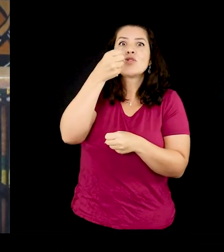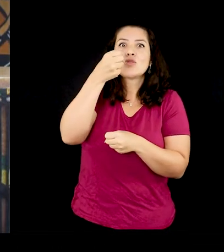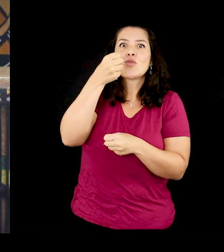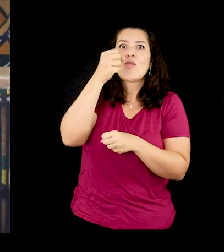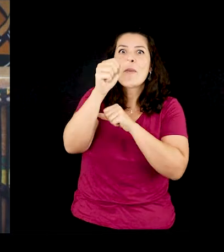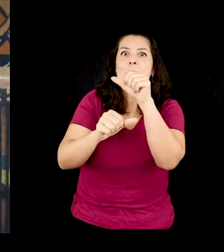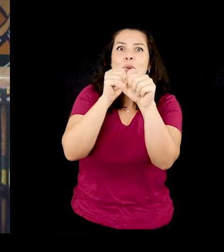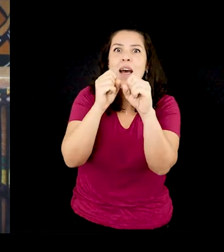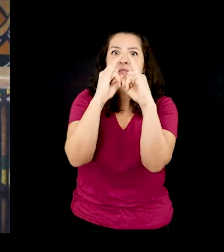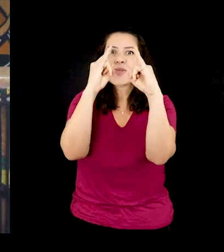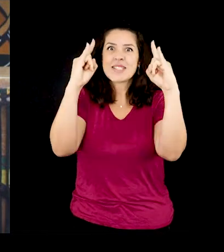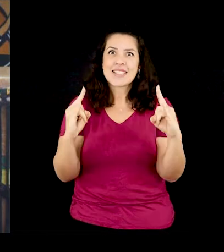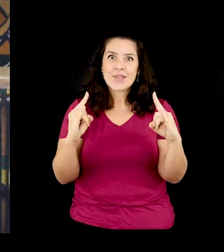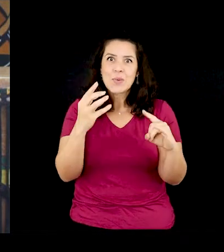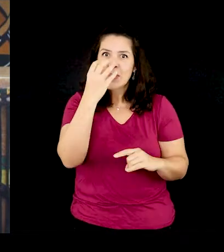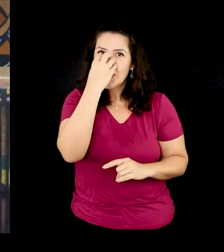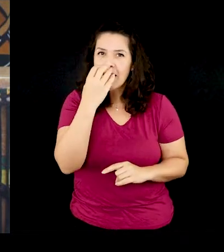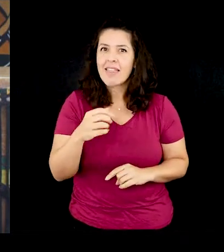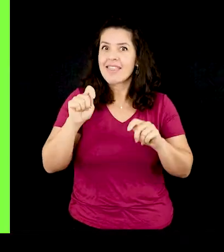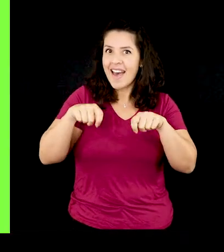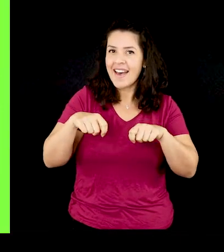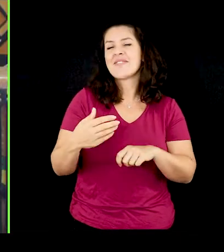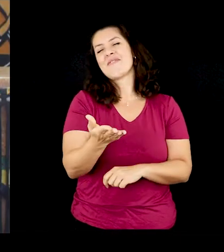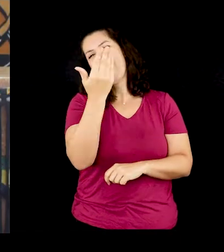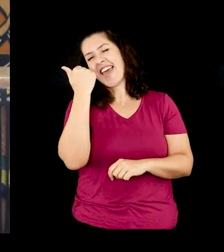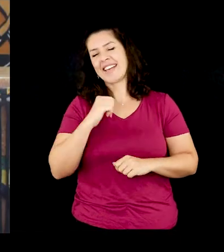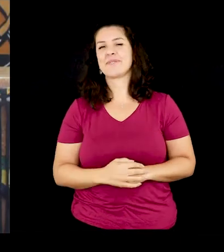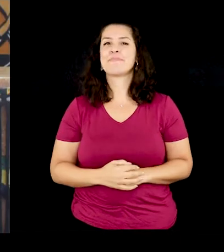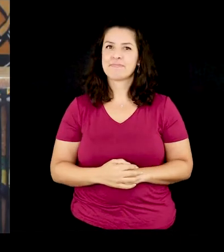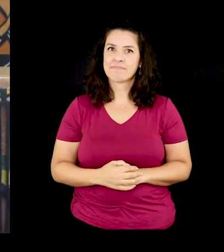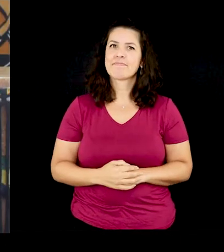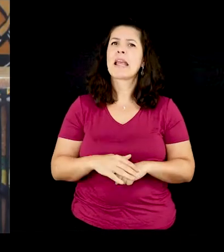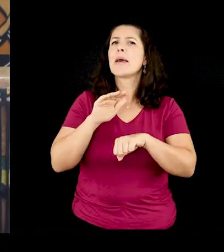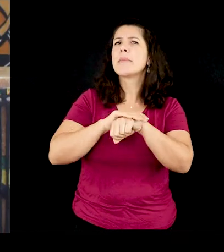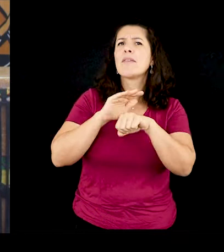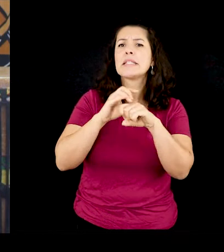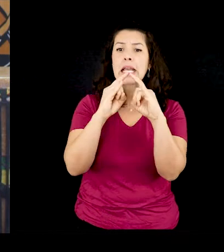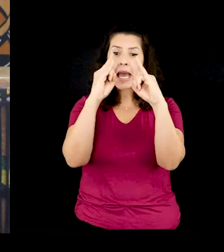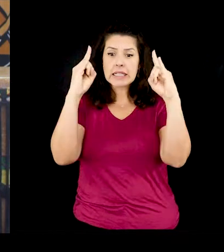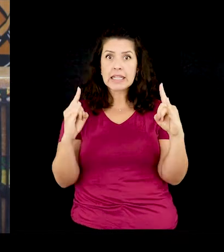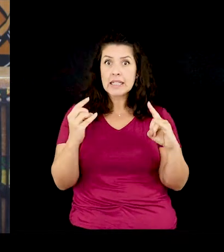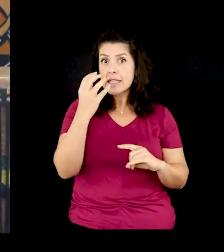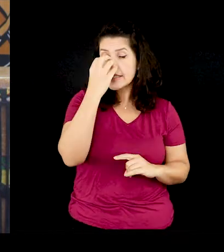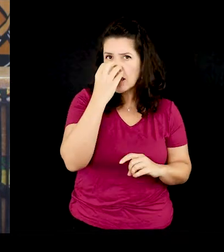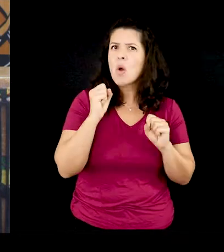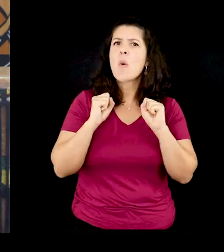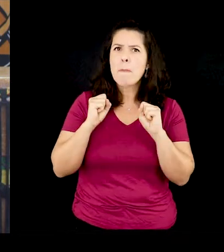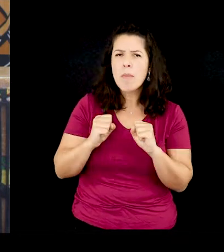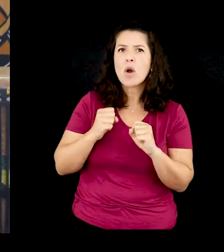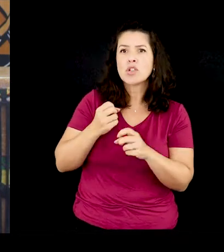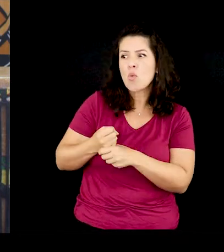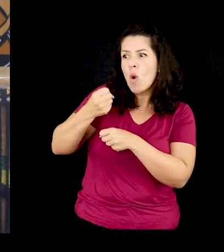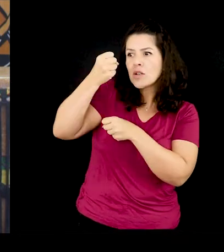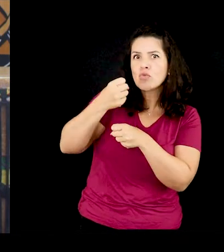um circo. Vem com a gente! Para fazer a nossa tenda de circo, vocês podem usar vários tipos de